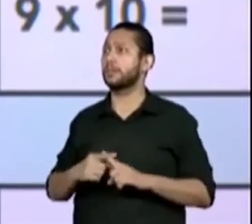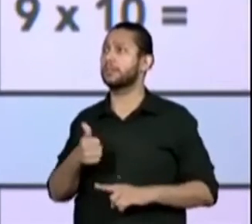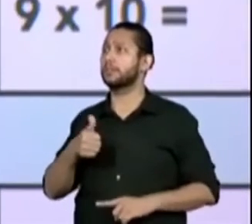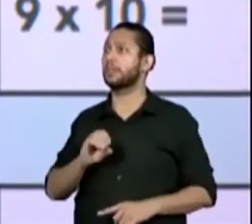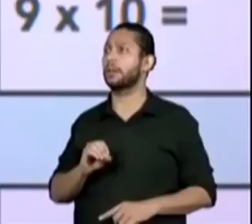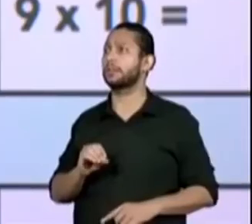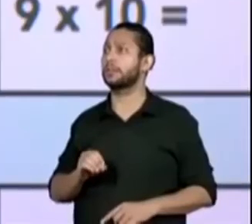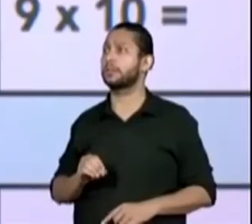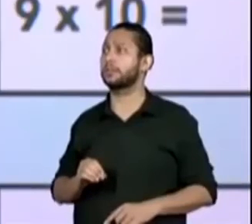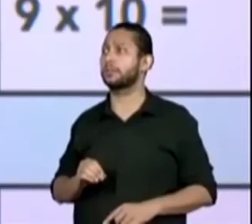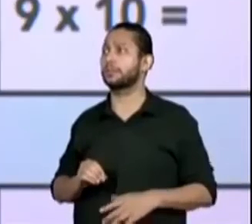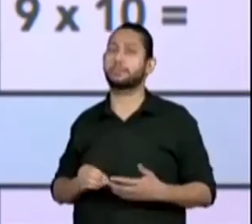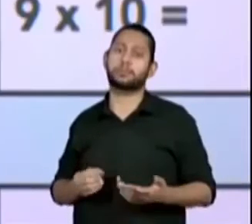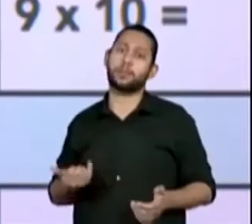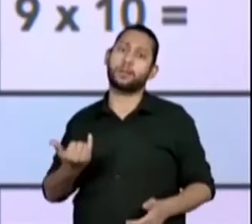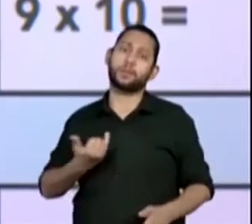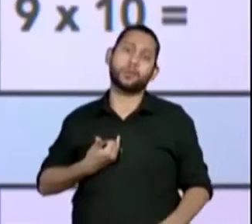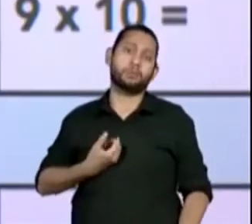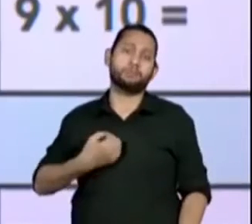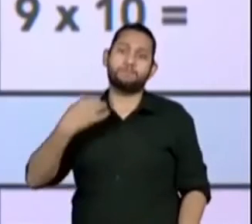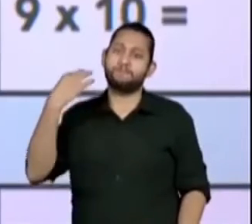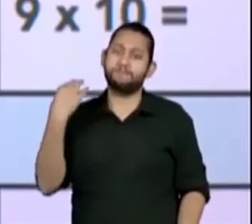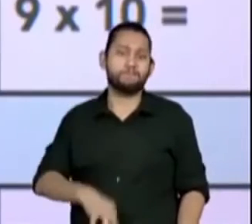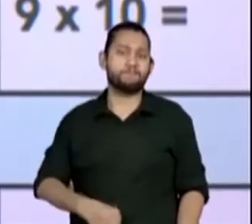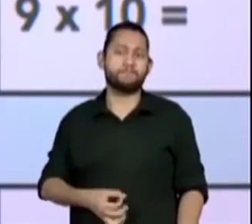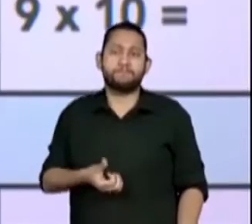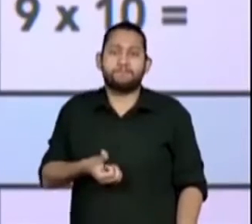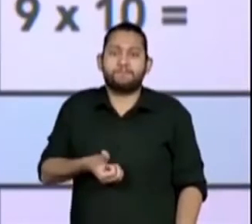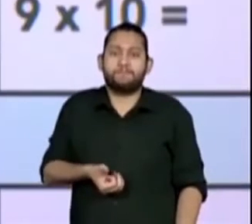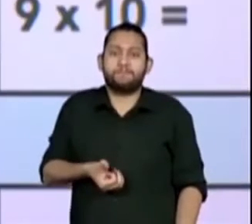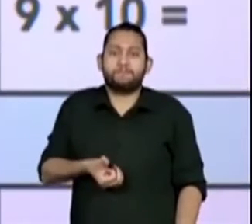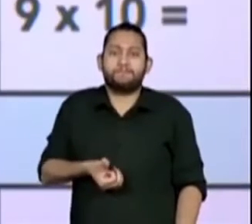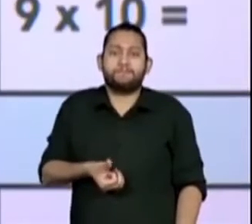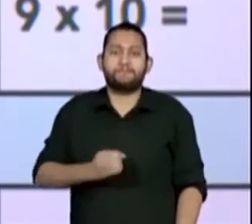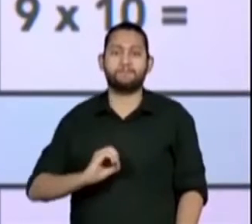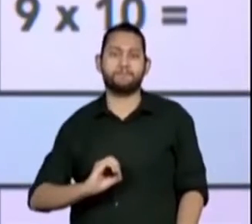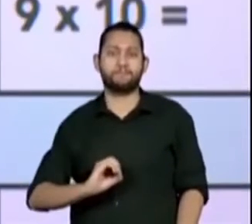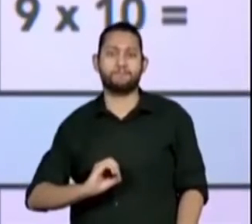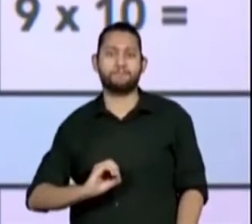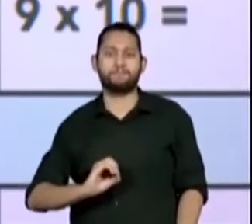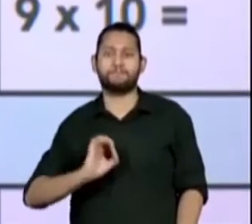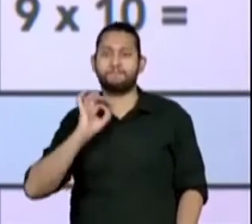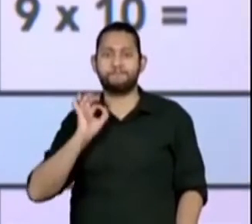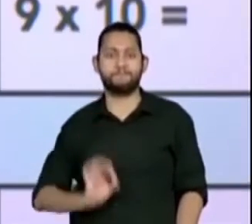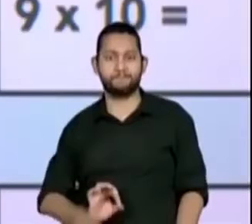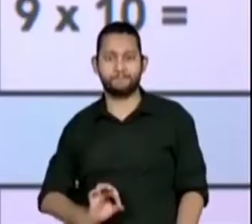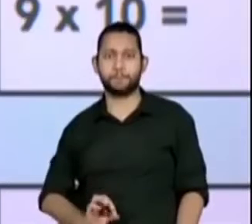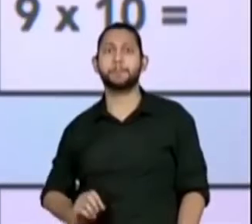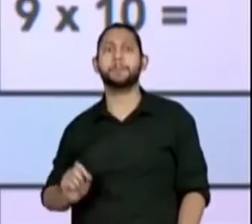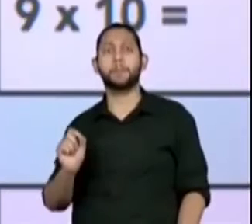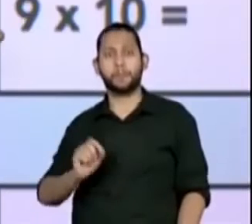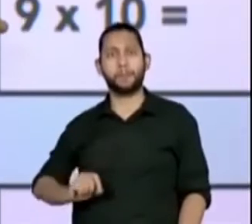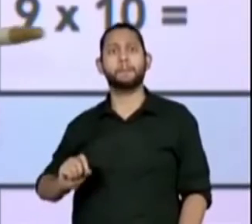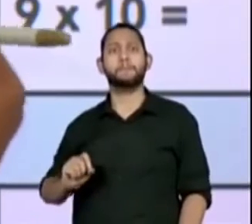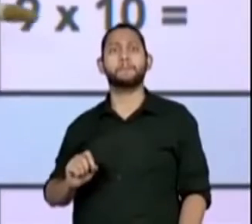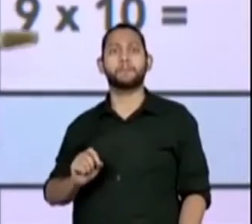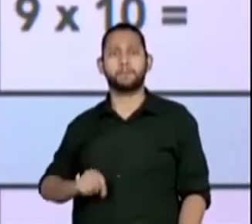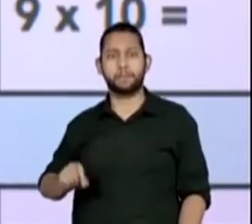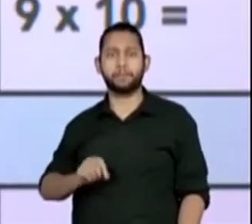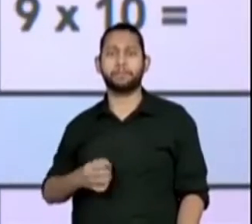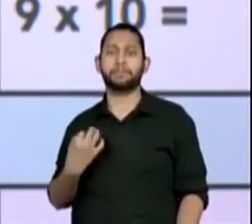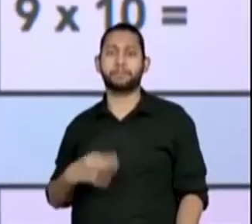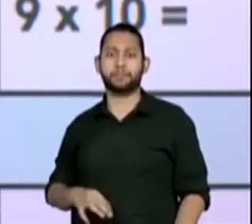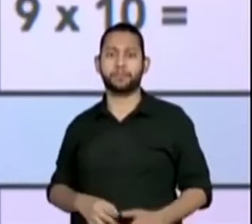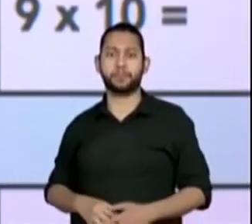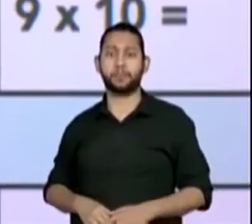aí que sabe? O Davi respondeu 60. 60? Muito bem, Davi, vou colocar aqui. O